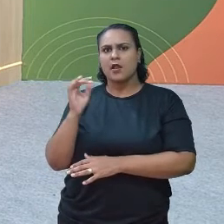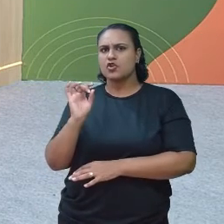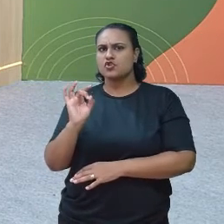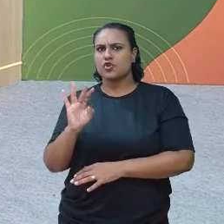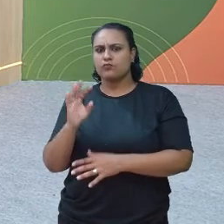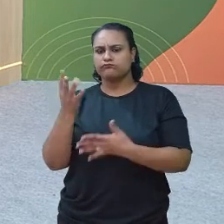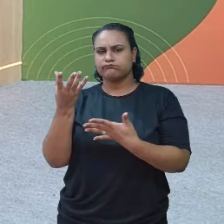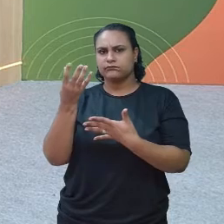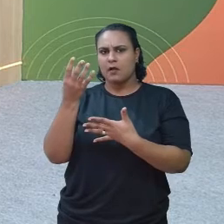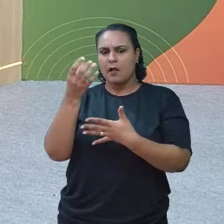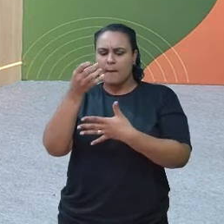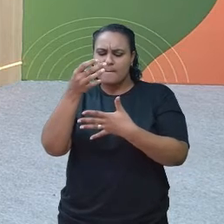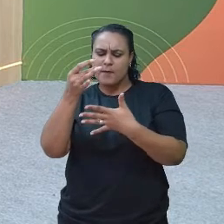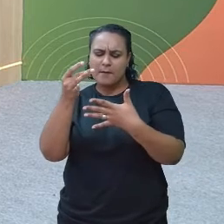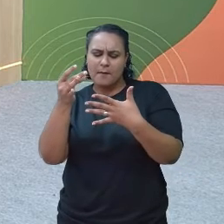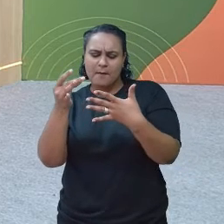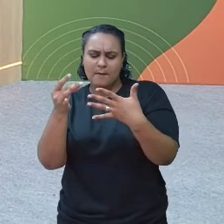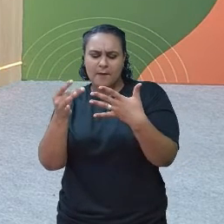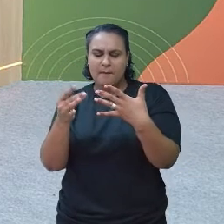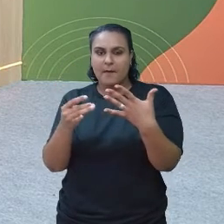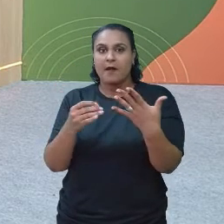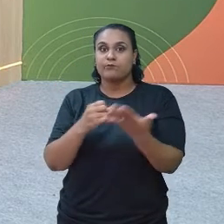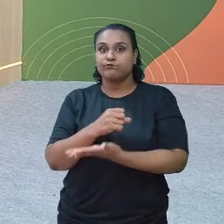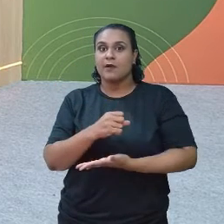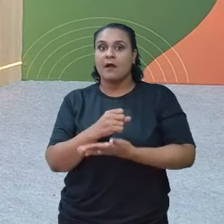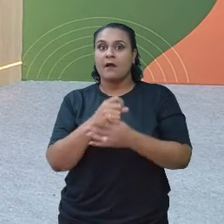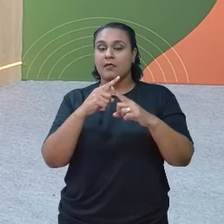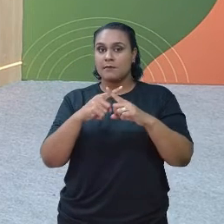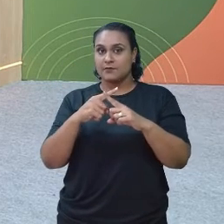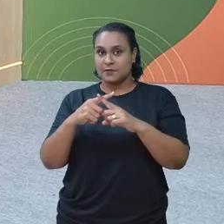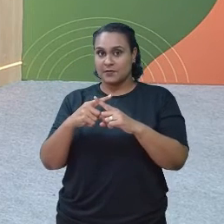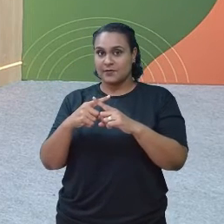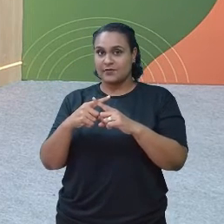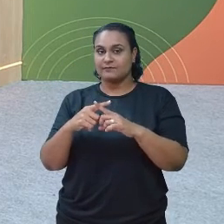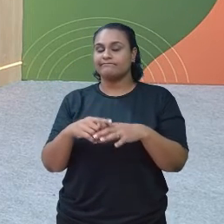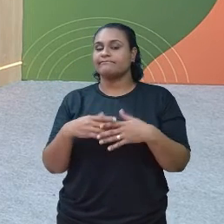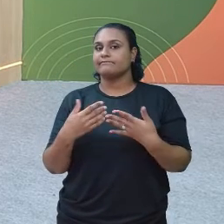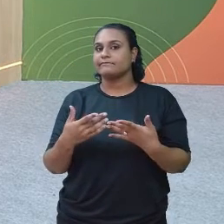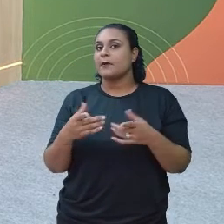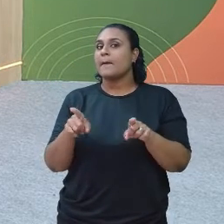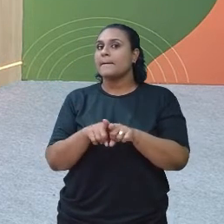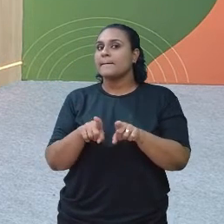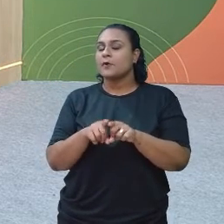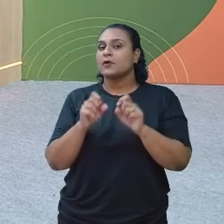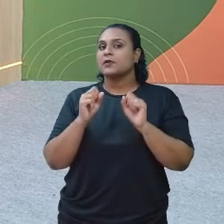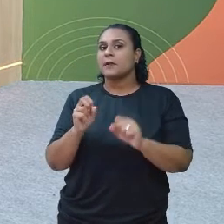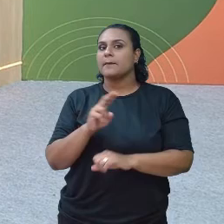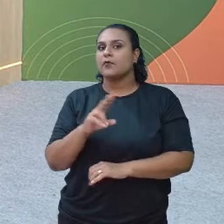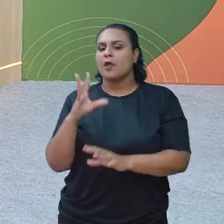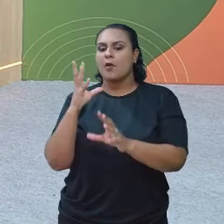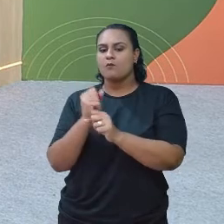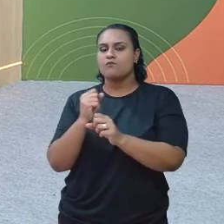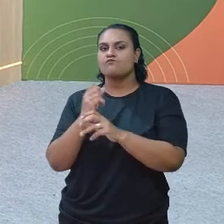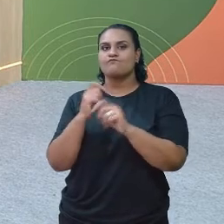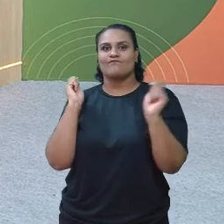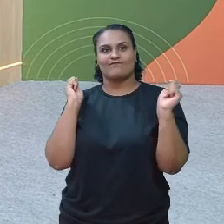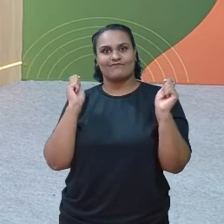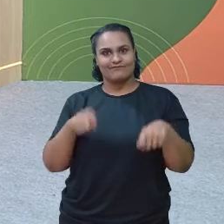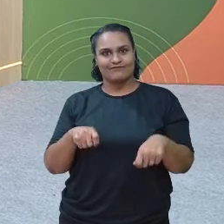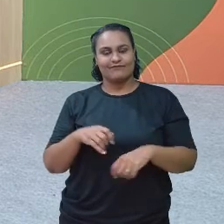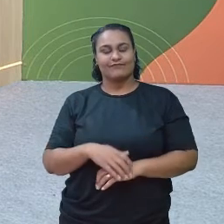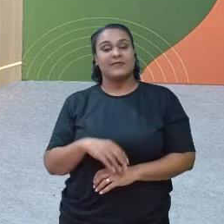a descrição do que a gente chama de princípio multiplicativo, que pode ser chamado também de contar possibilidades, tá certo?